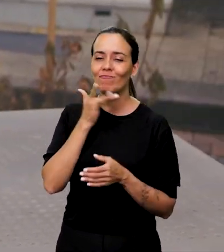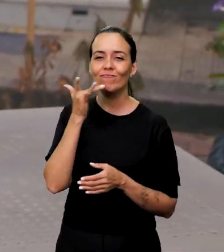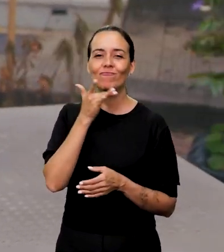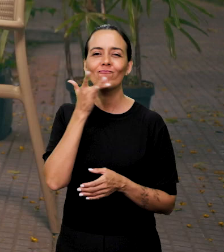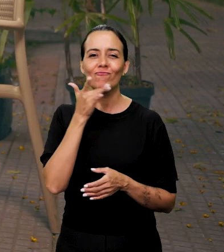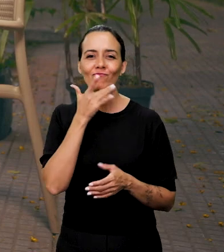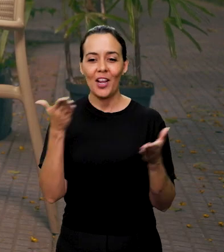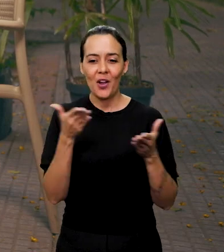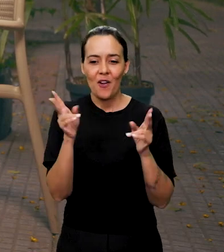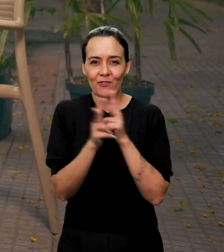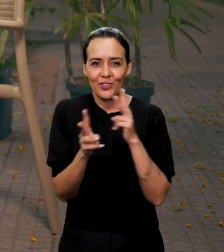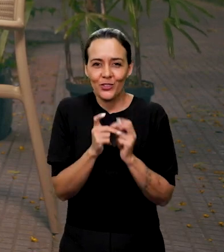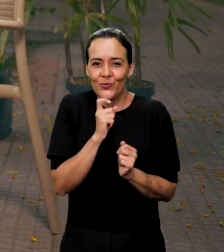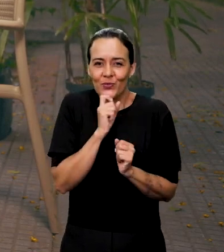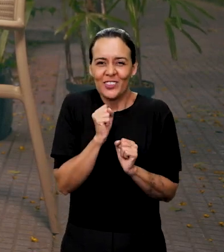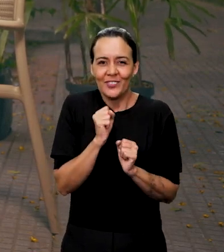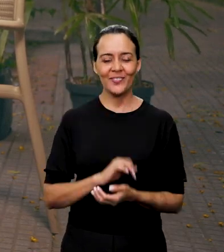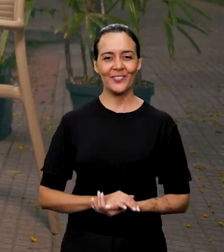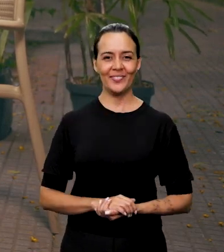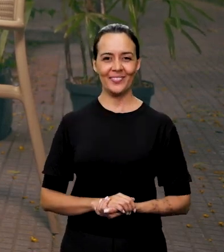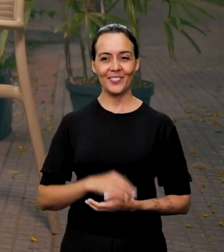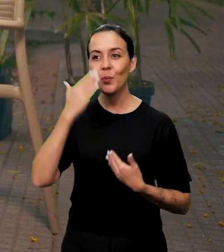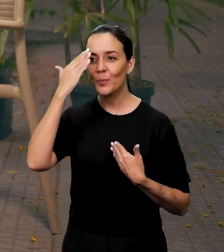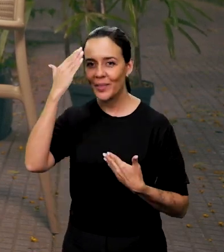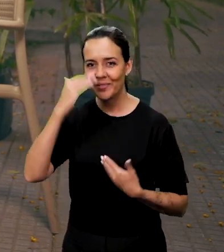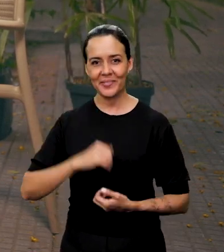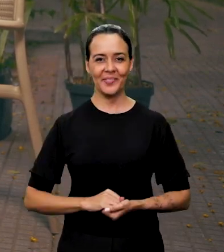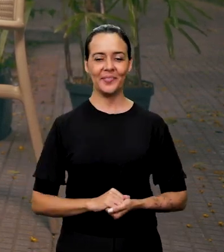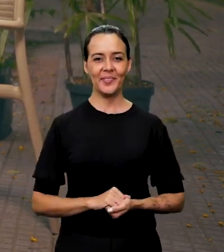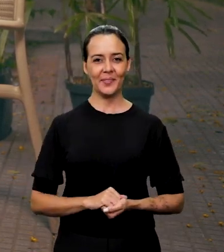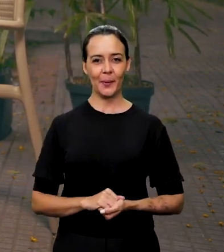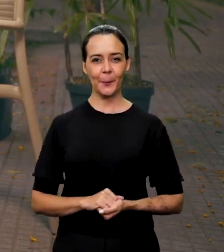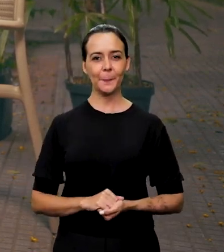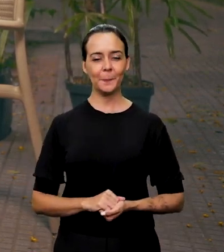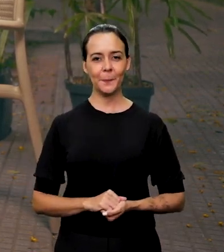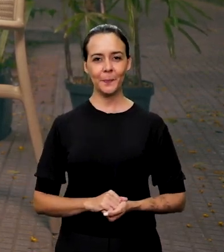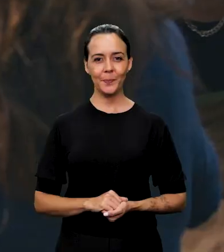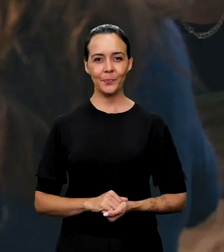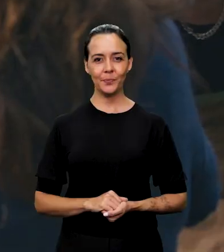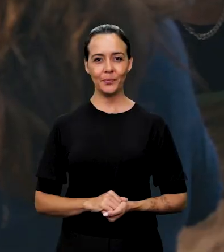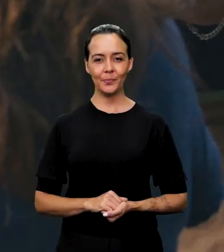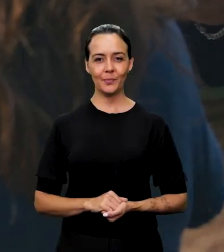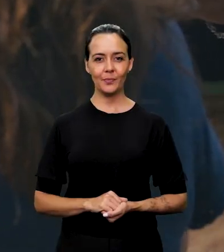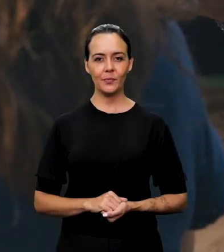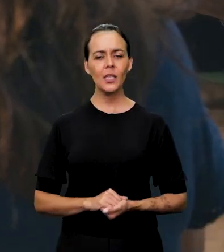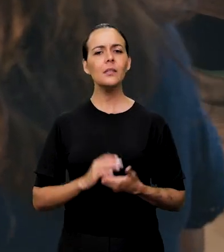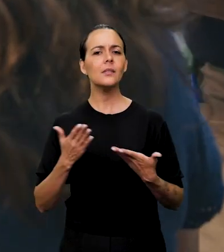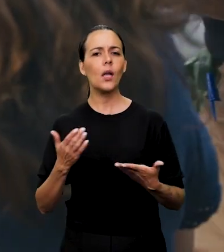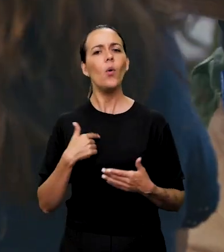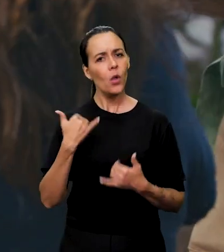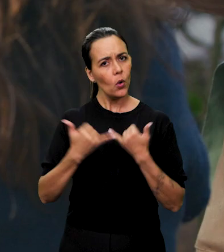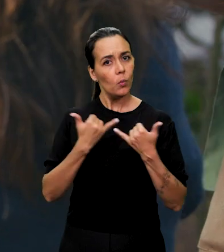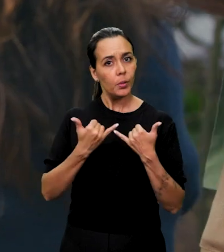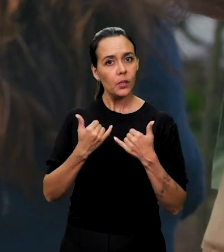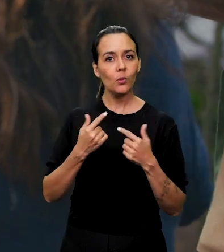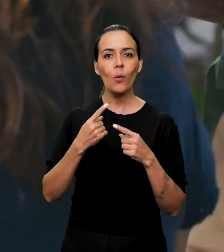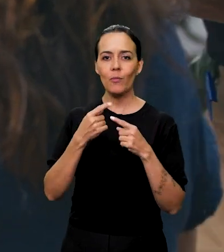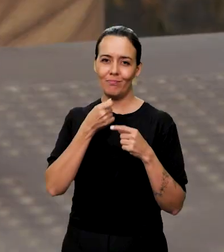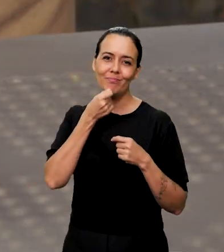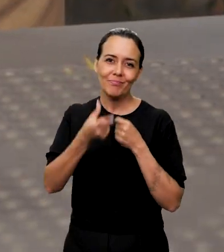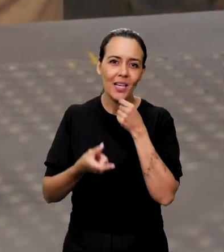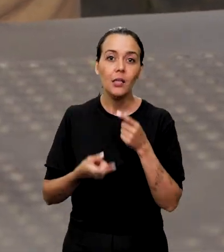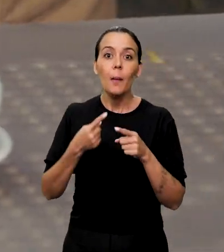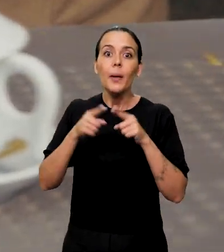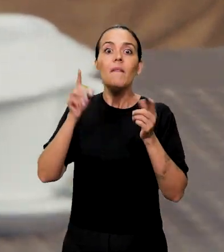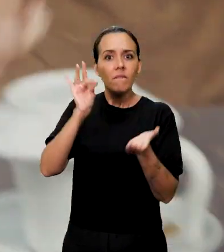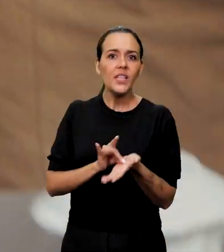nesse friozinho! Licença. Obrigada, Obrigada, Maria. obrigada. Maria vem sorridente e coloca as xícaras na mesa. Mas assim, eu brinco, mas é verdade. No meu